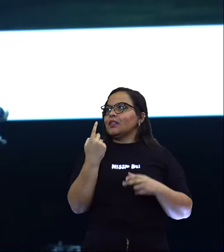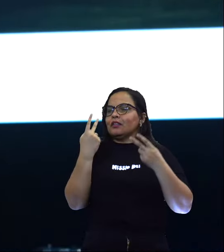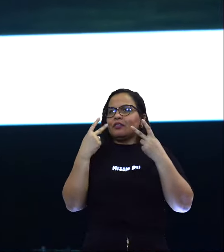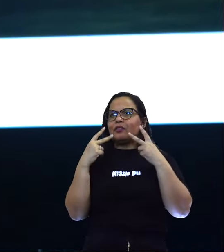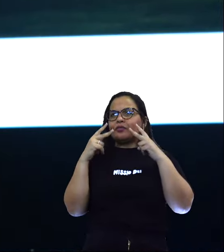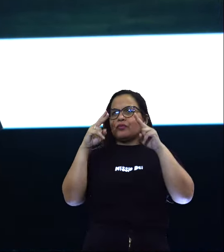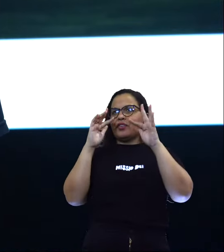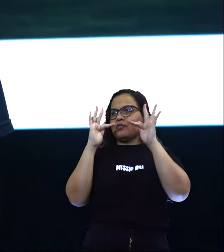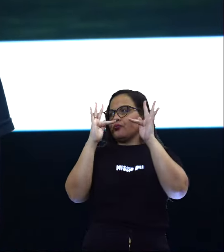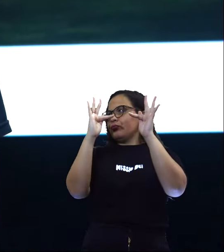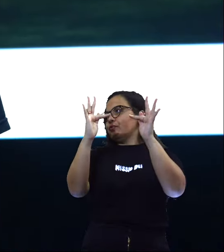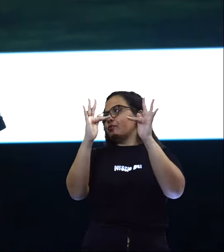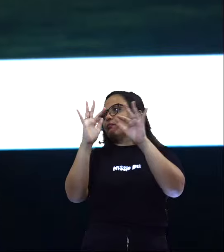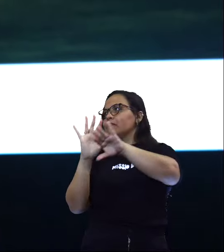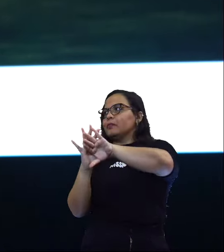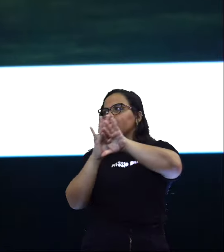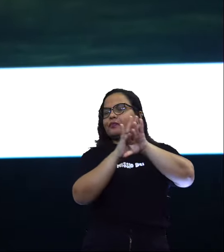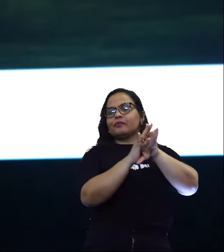Ingratidão.